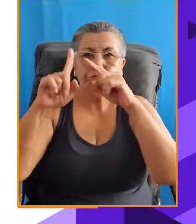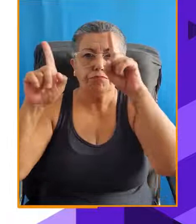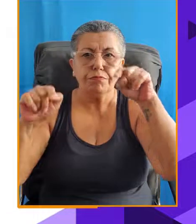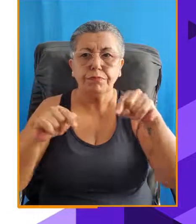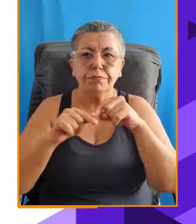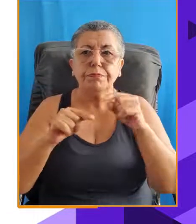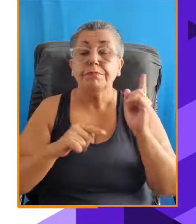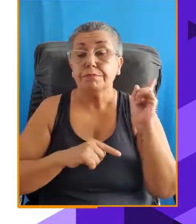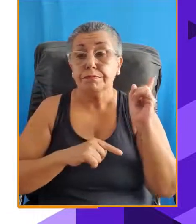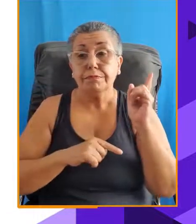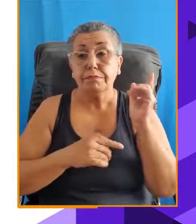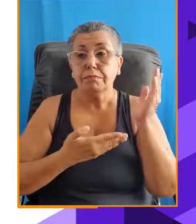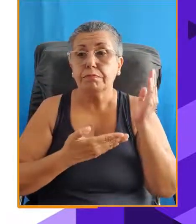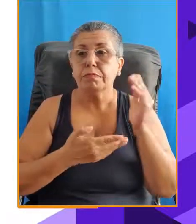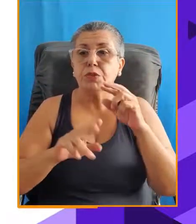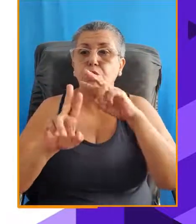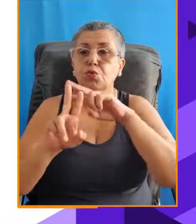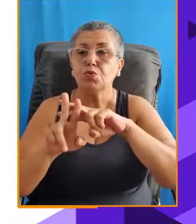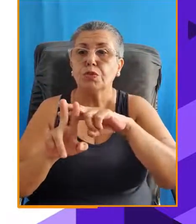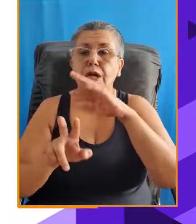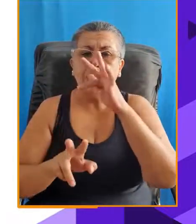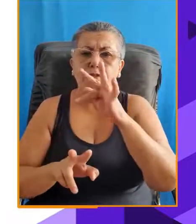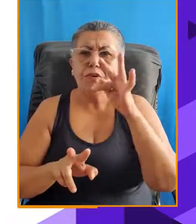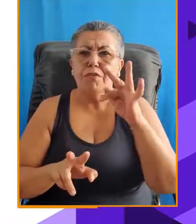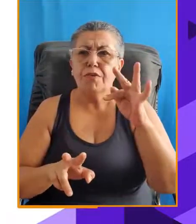o código sustenido